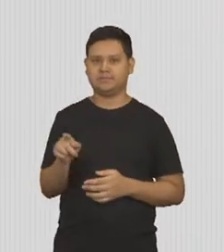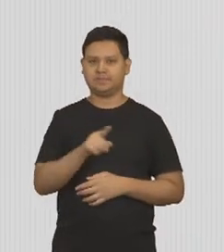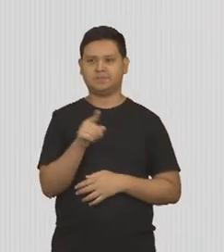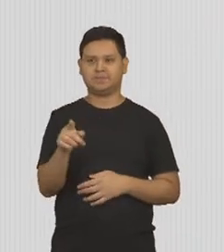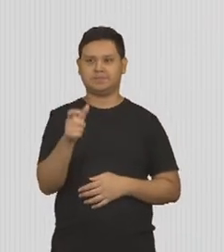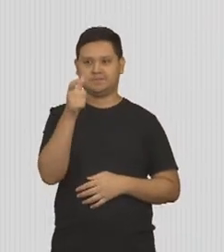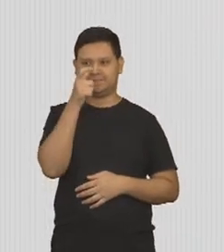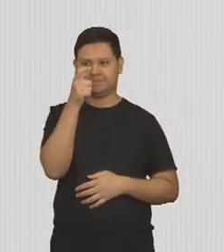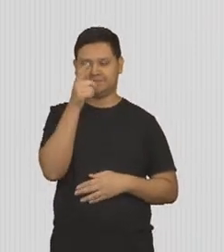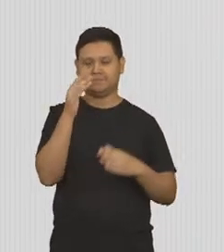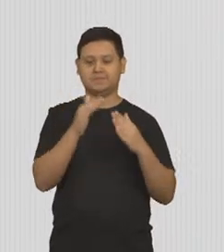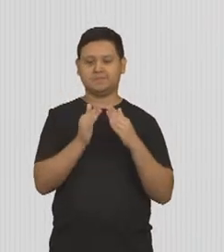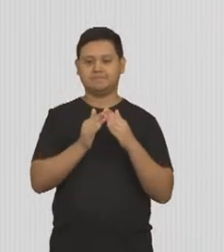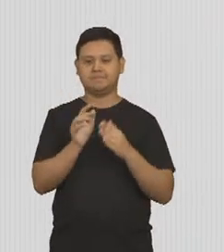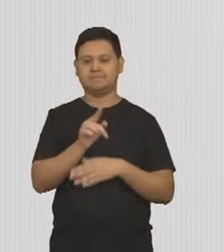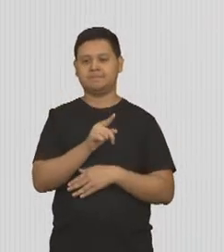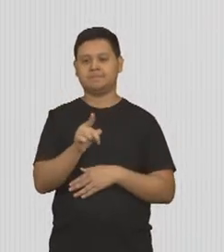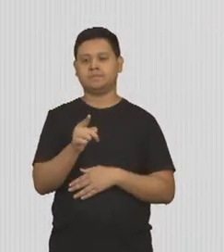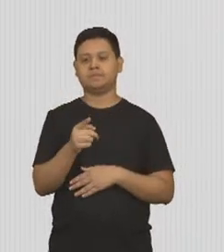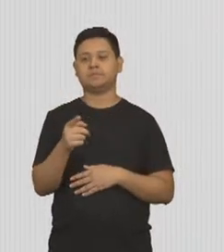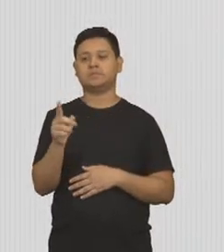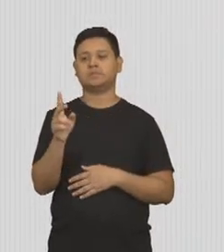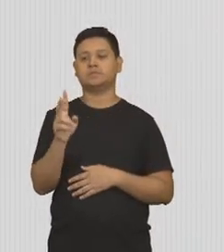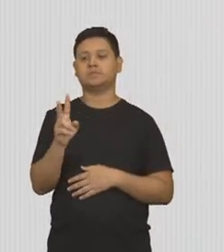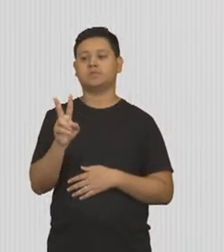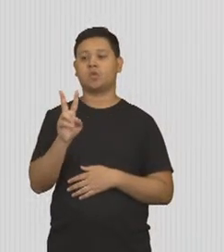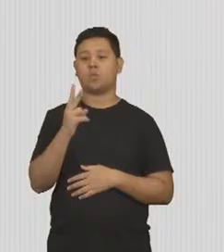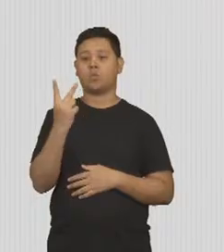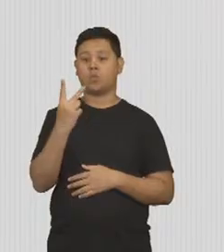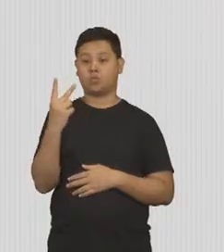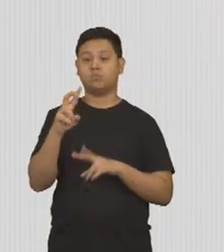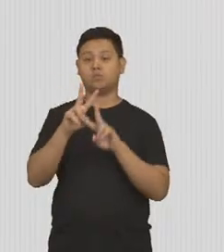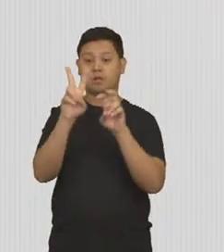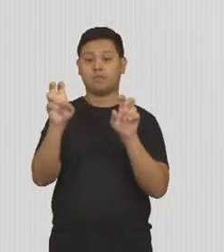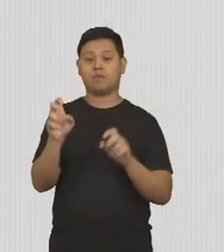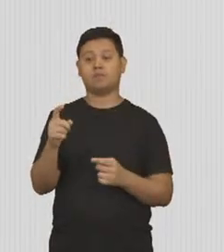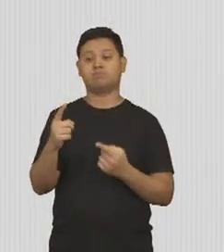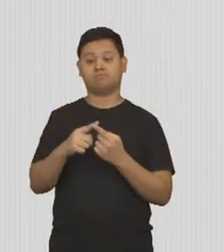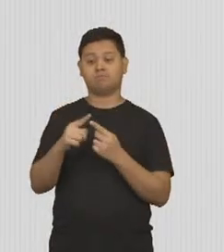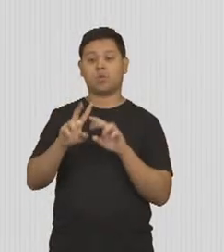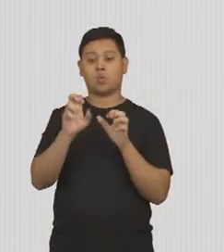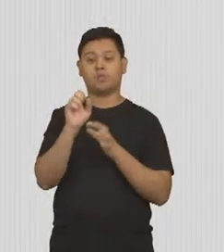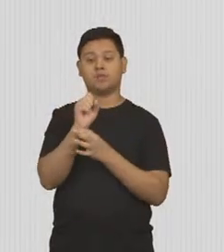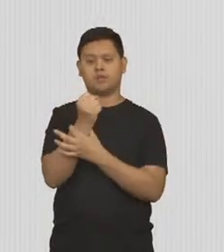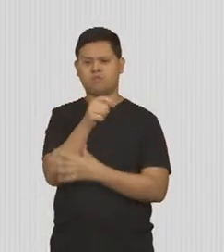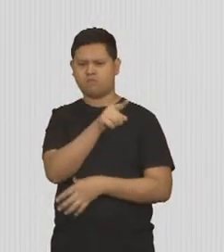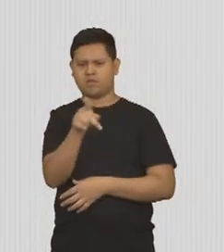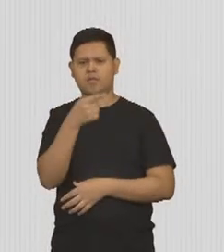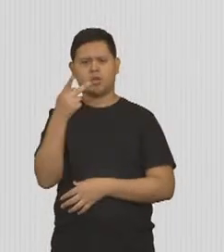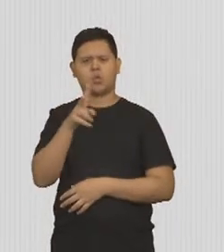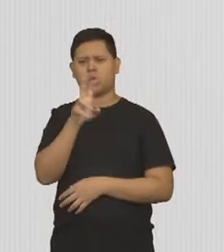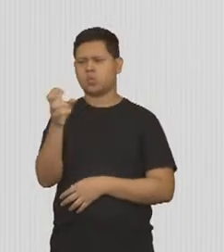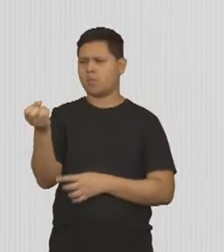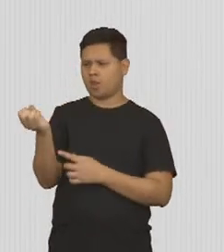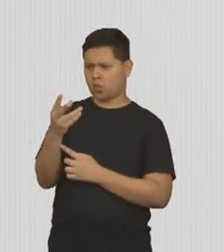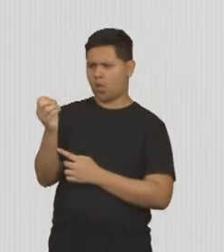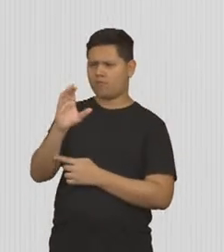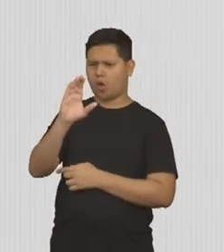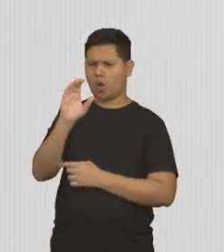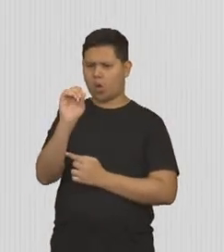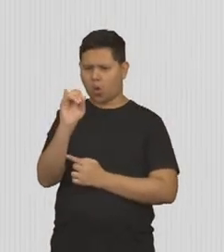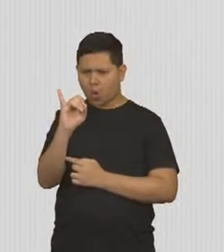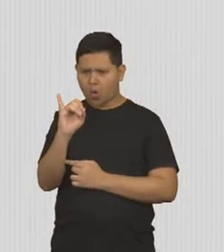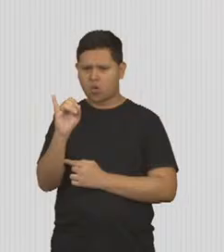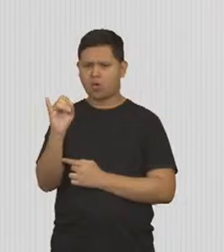assistindo de casa, enquanto eu falo de outros dois temas muito importantes. Primeiro, sobre segurança. Vários vereadores aqui falaram sobre a inauguração do COI